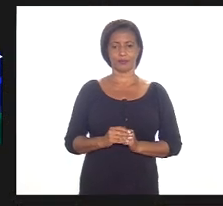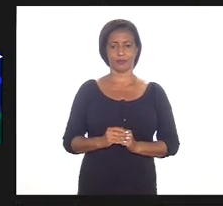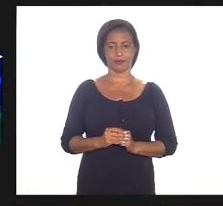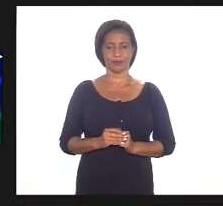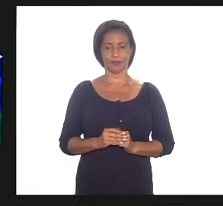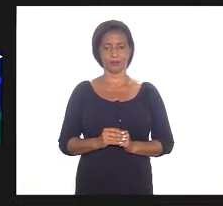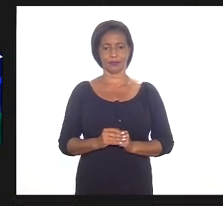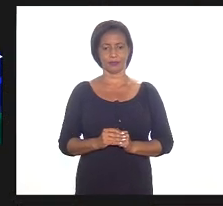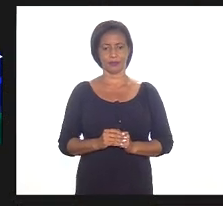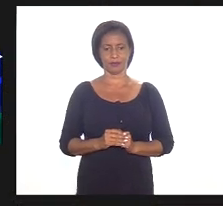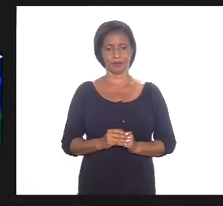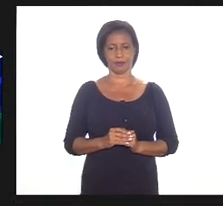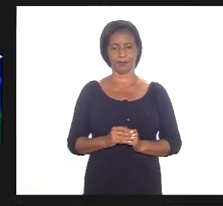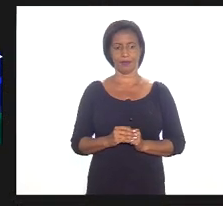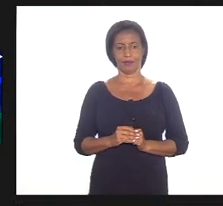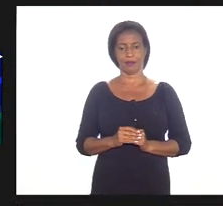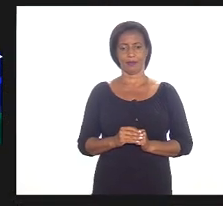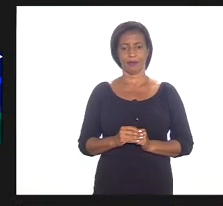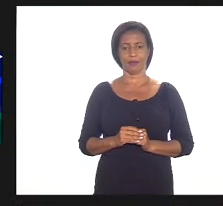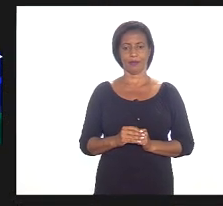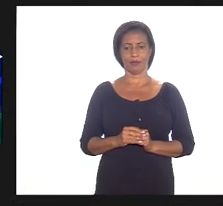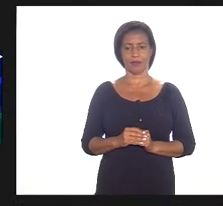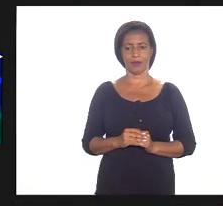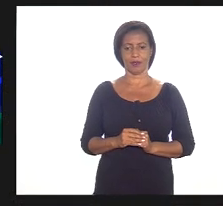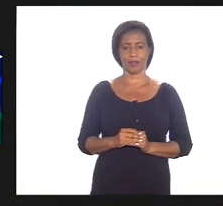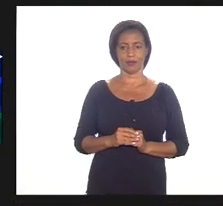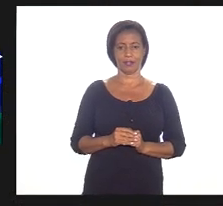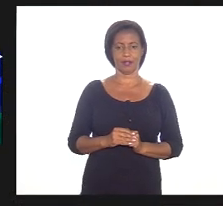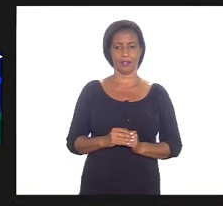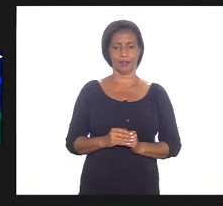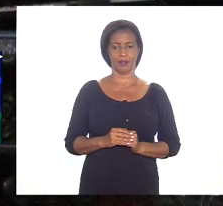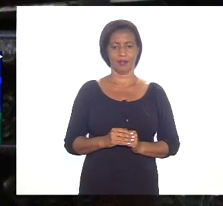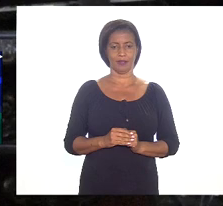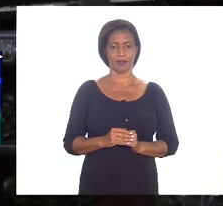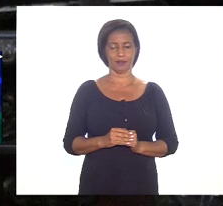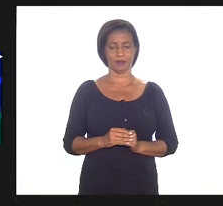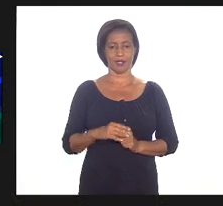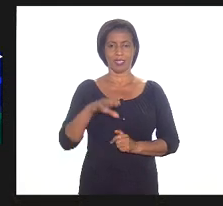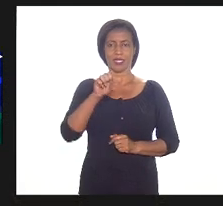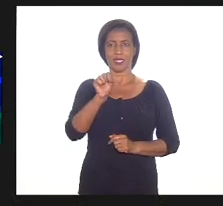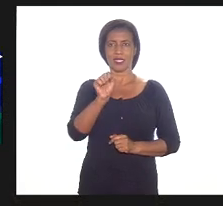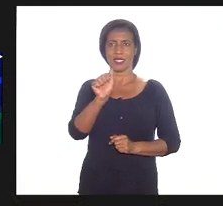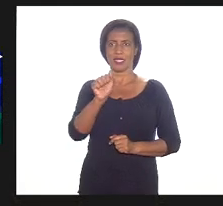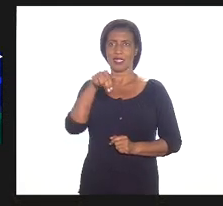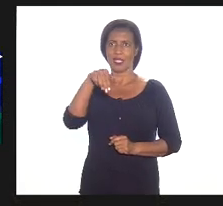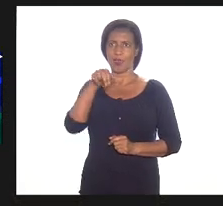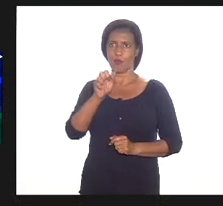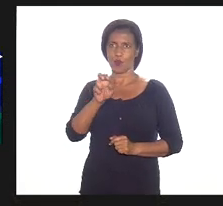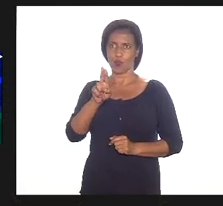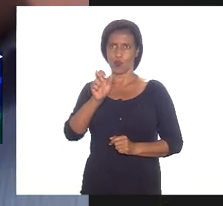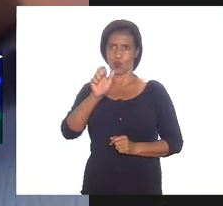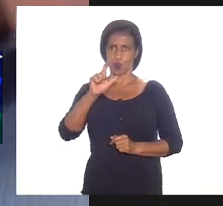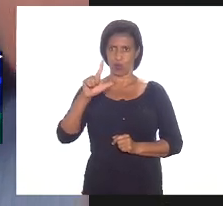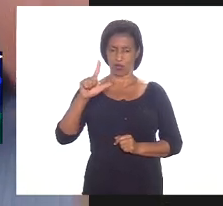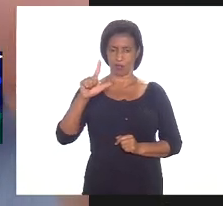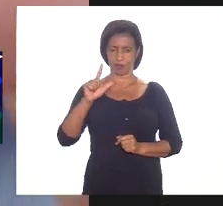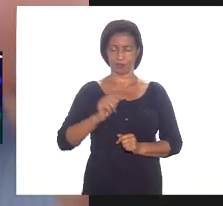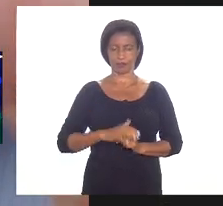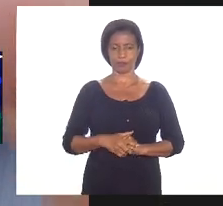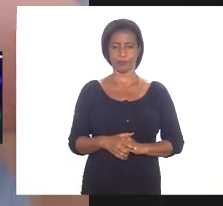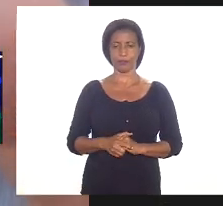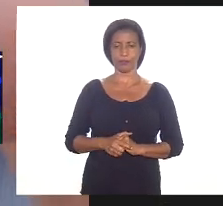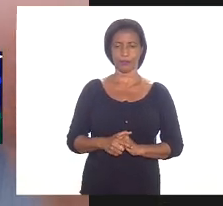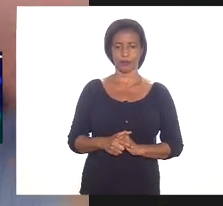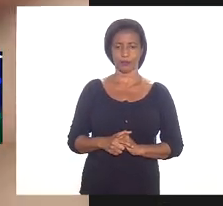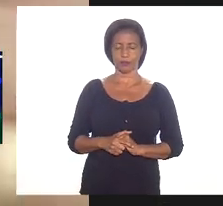presidente parece não é o José está lá sim Samuel A as questões vão ser